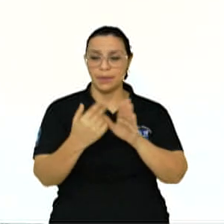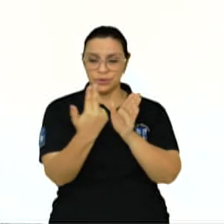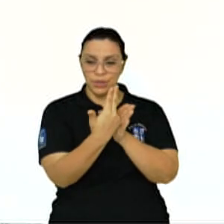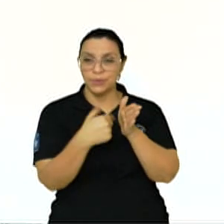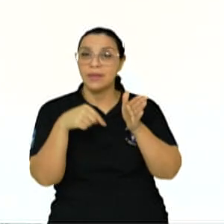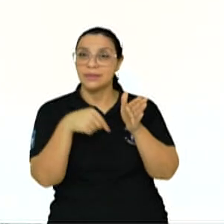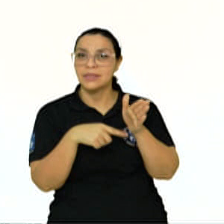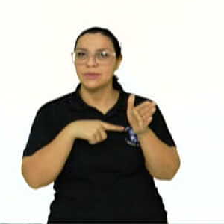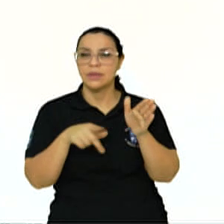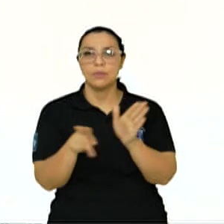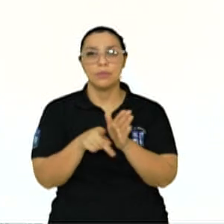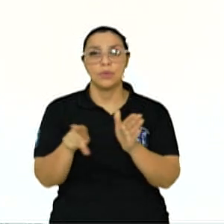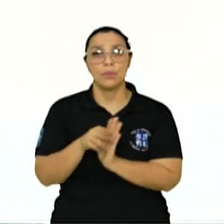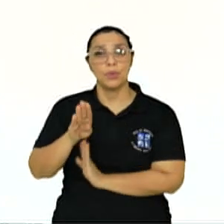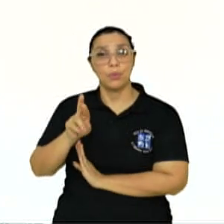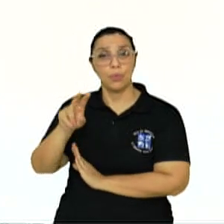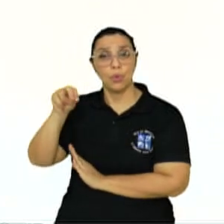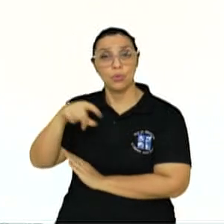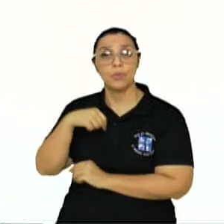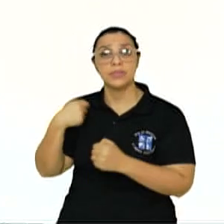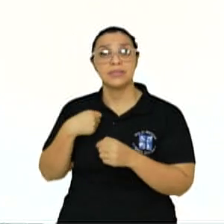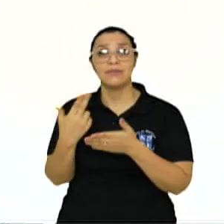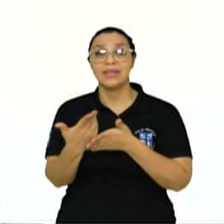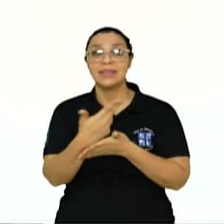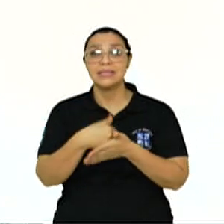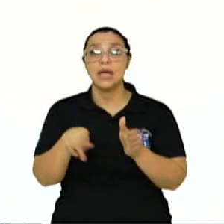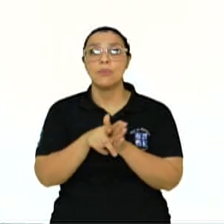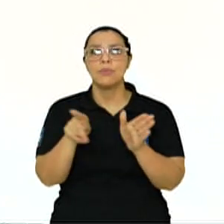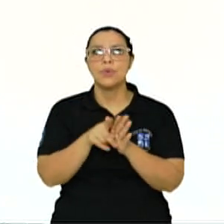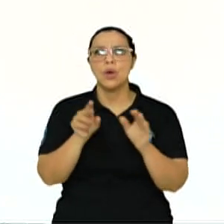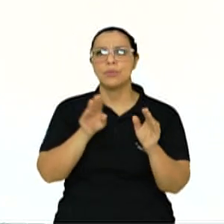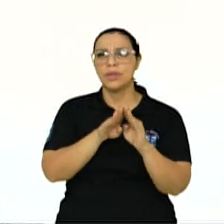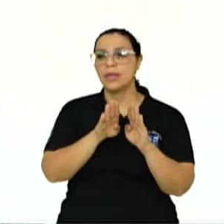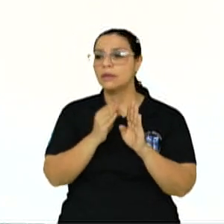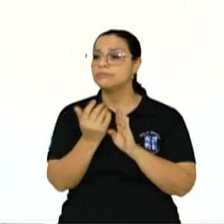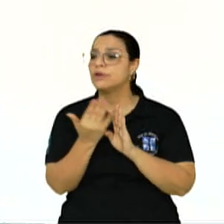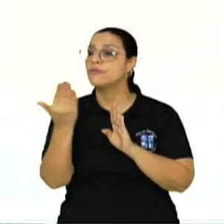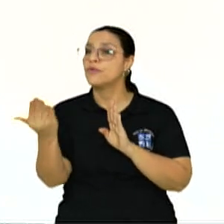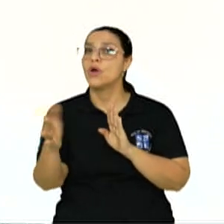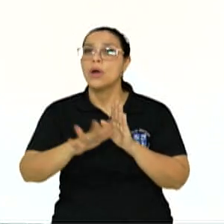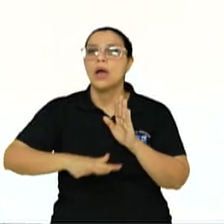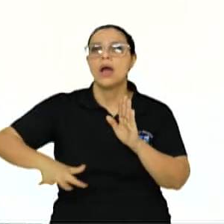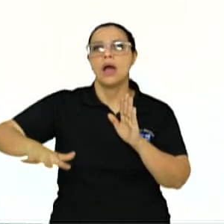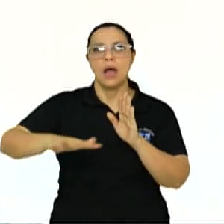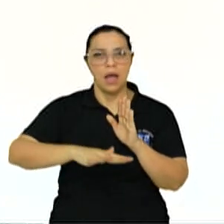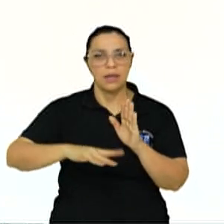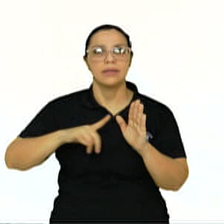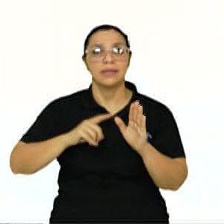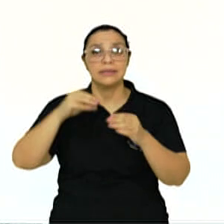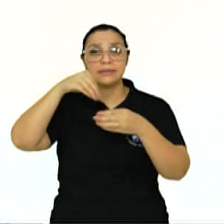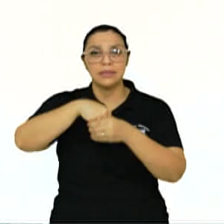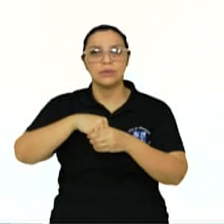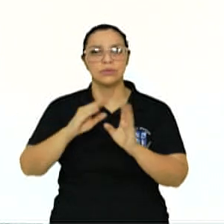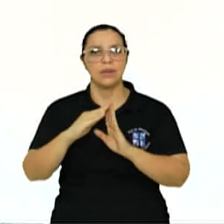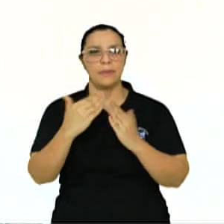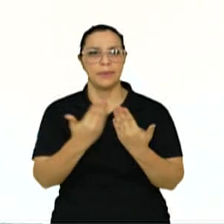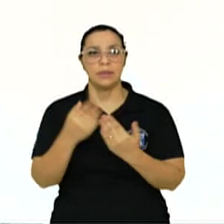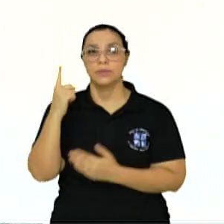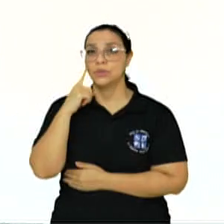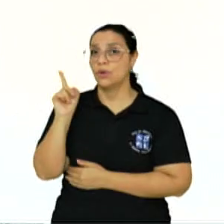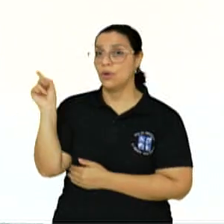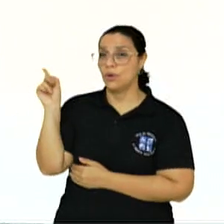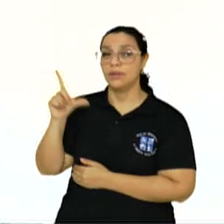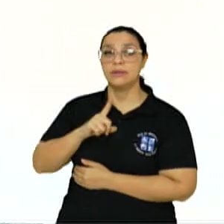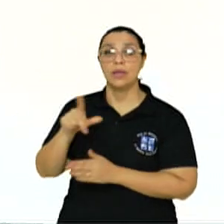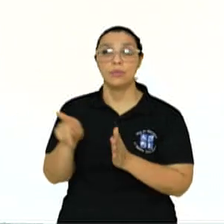tem a pirâmide, e o Bruno deveria desenhar a projeção desse deslocamento no plano dessa pirâmide. Então aqui